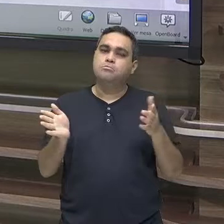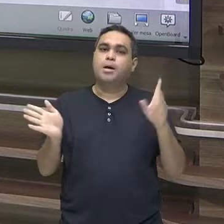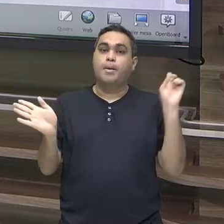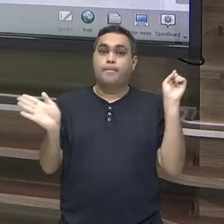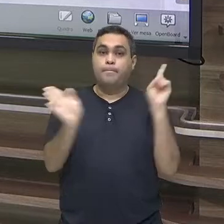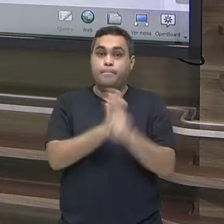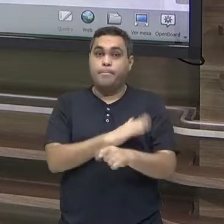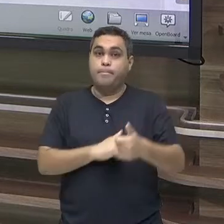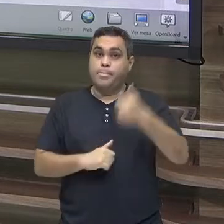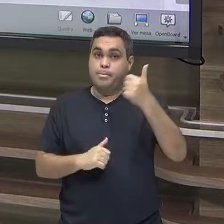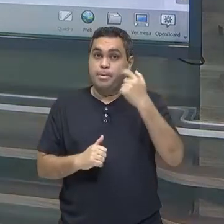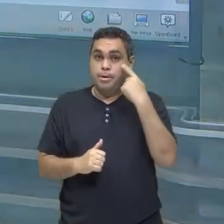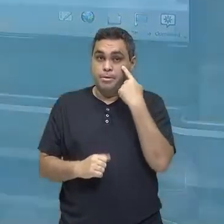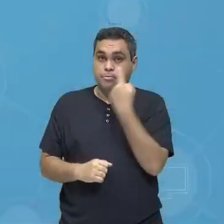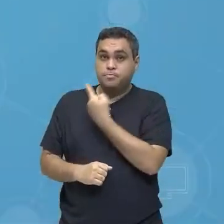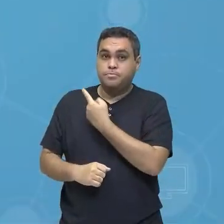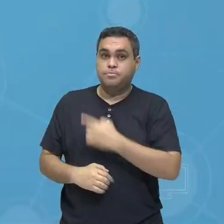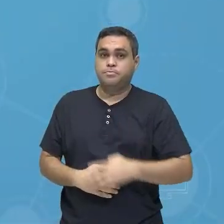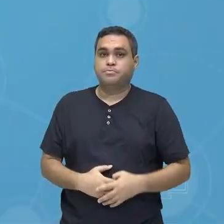assunto. Vamos lá.